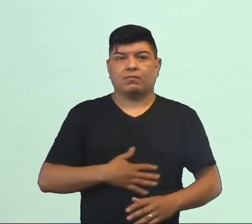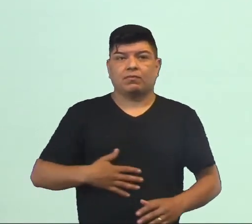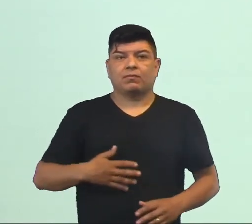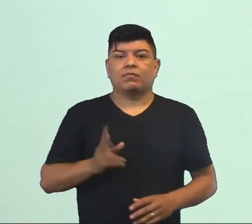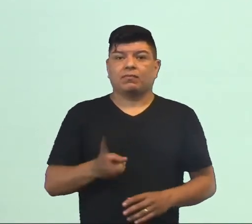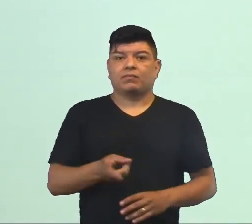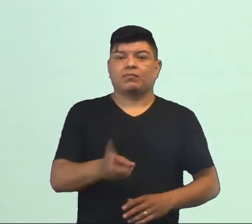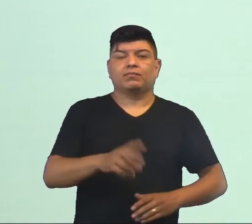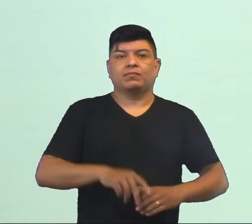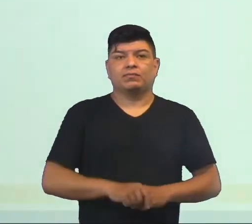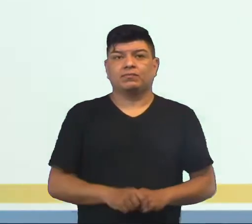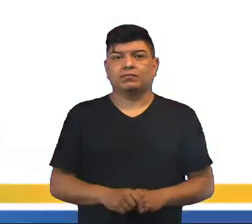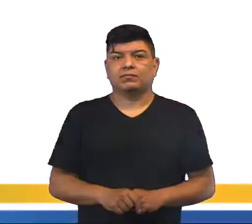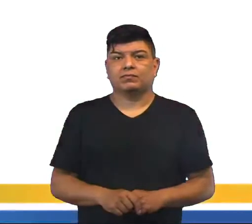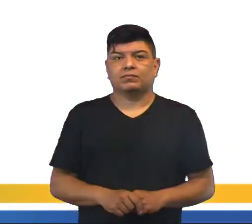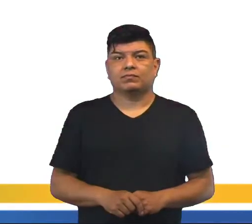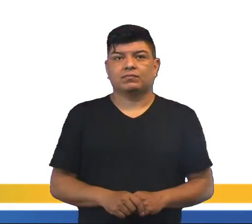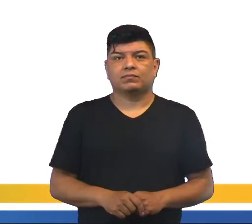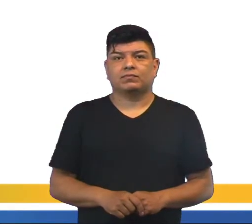Continuando.